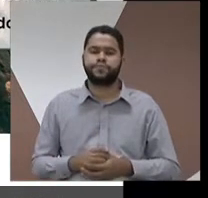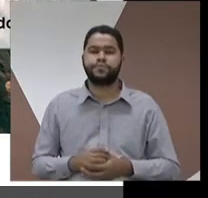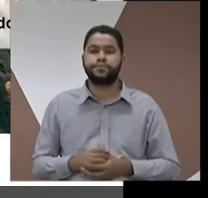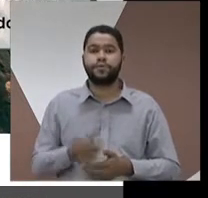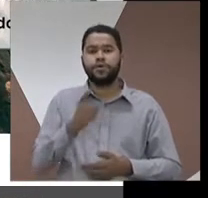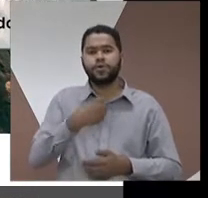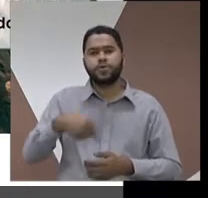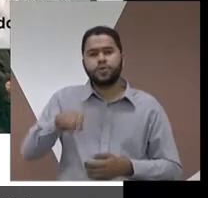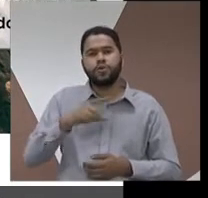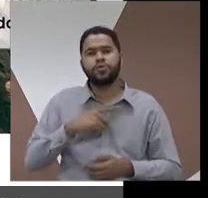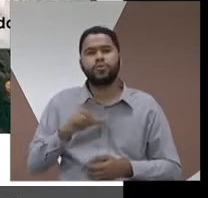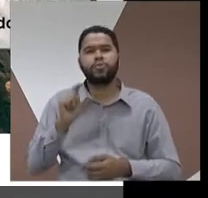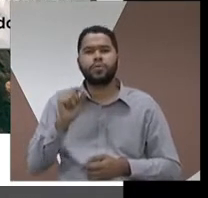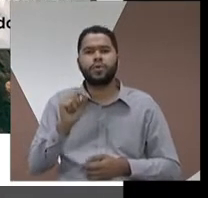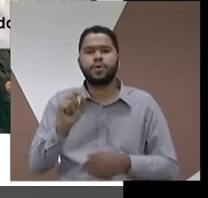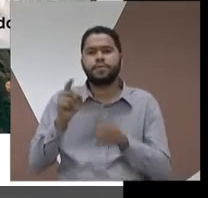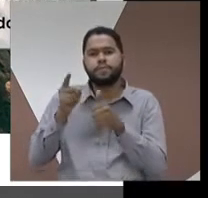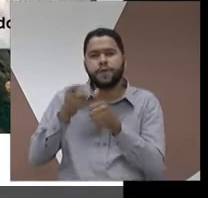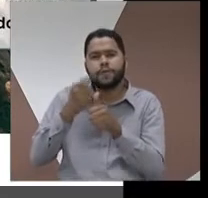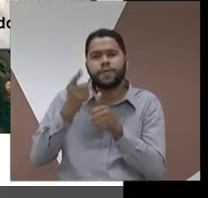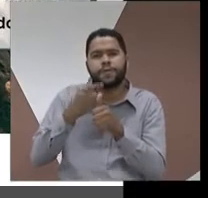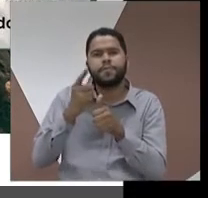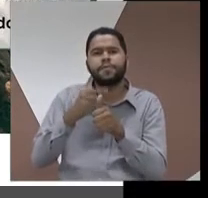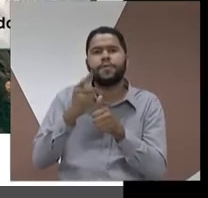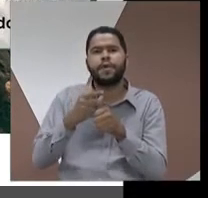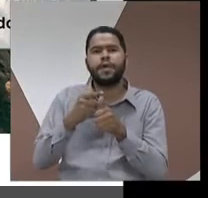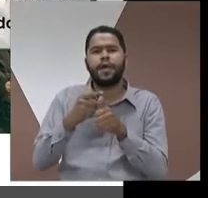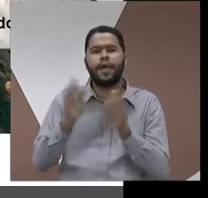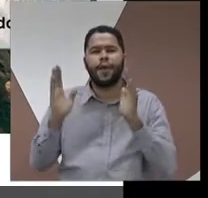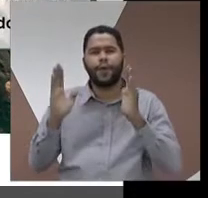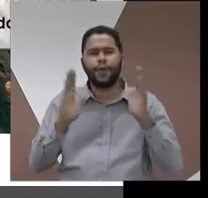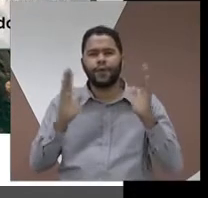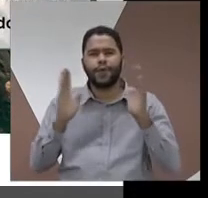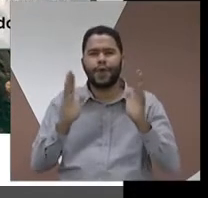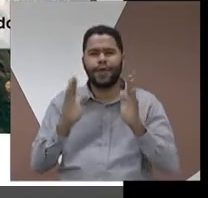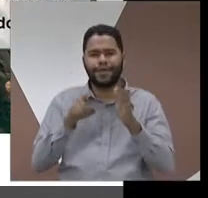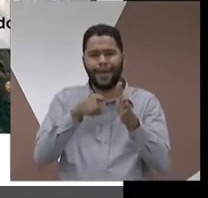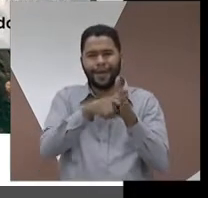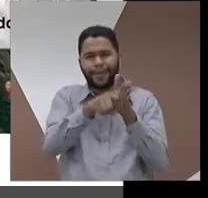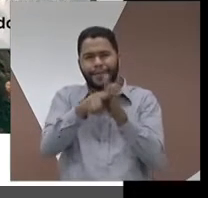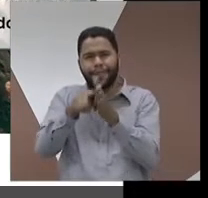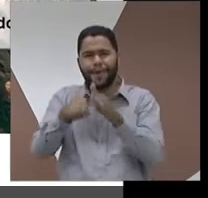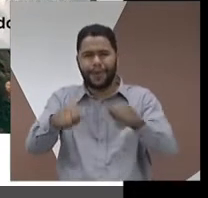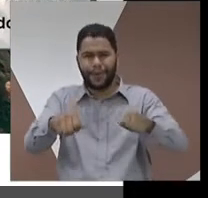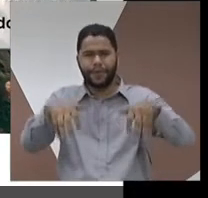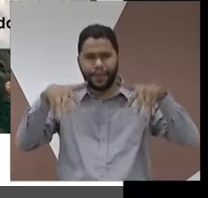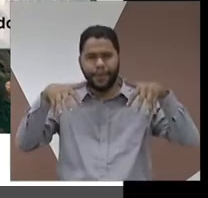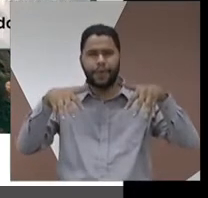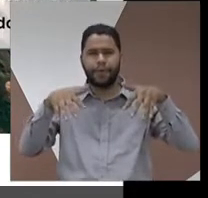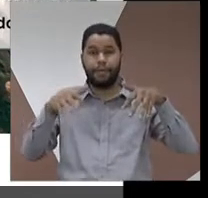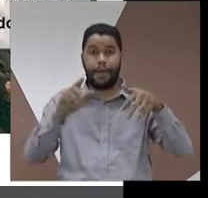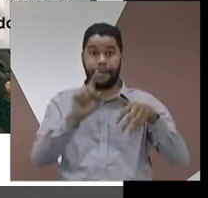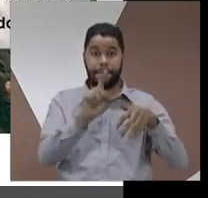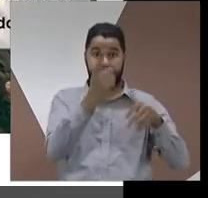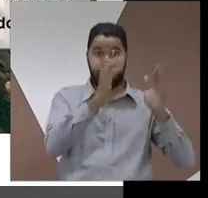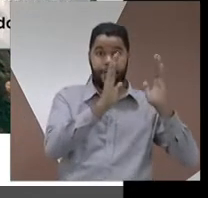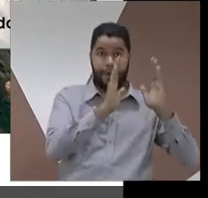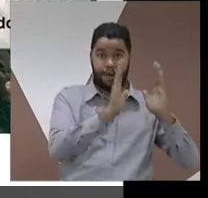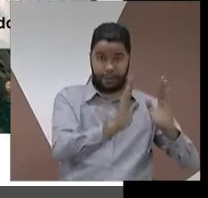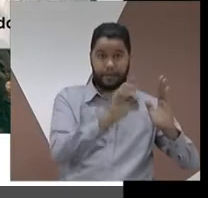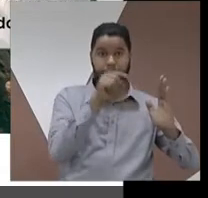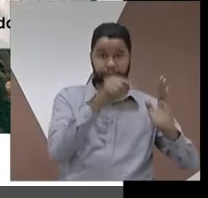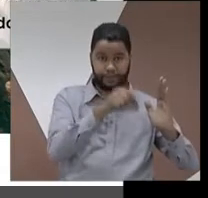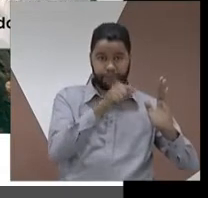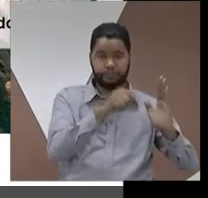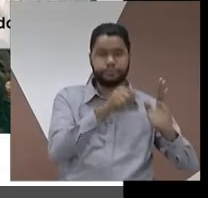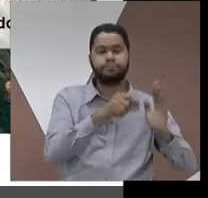Nós tivemos, então, uma primeira, durante a consulta pública, da primeira etapa da consulta, essa que teve